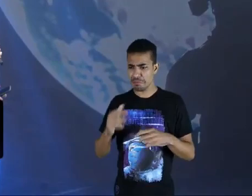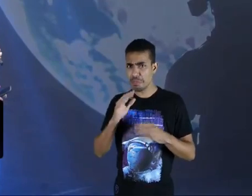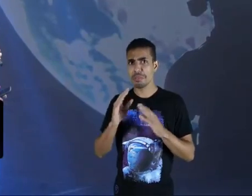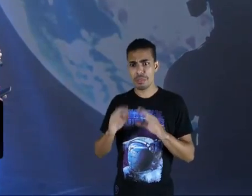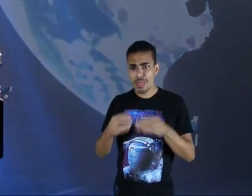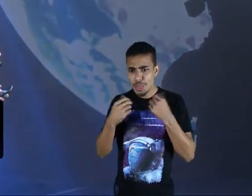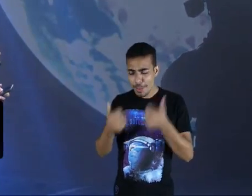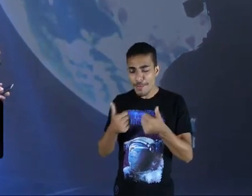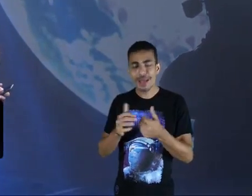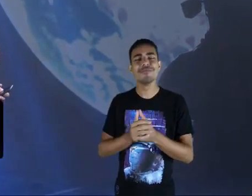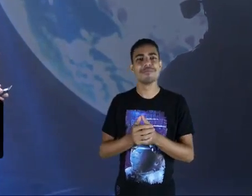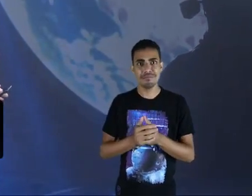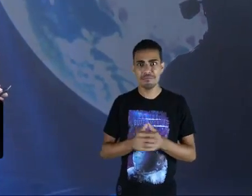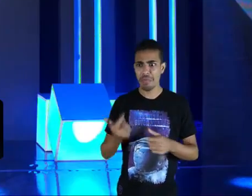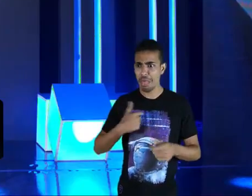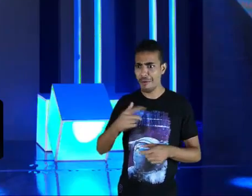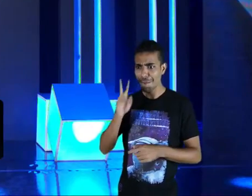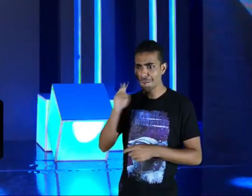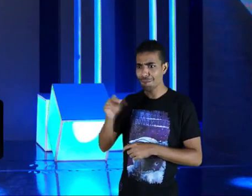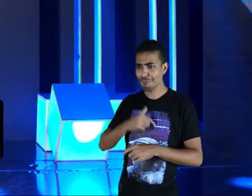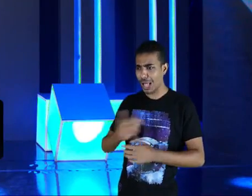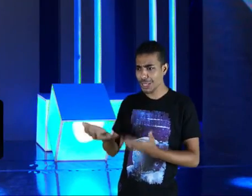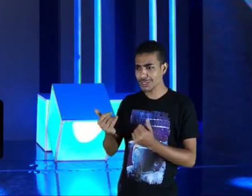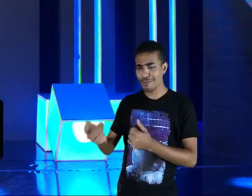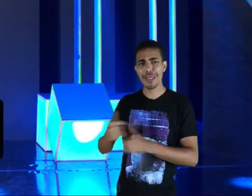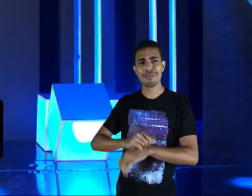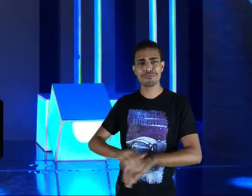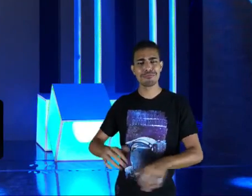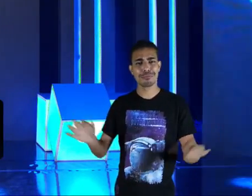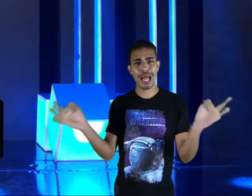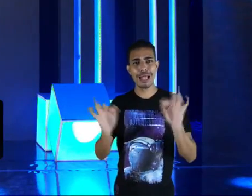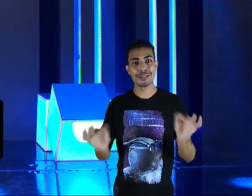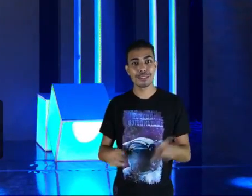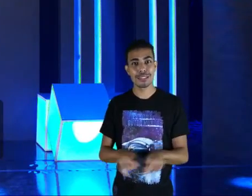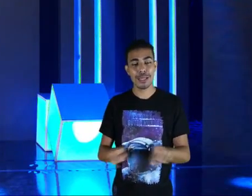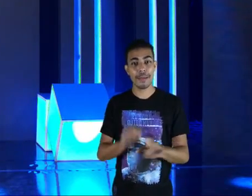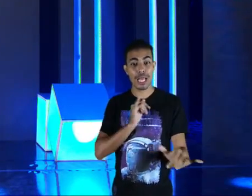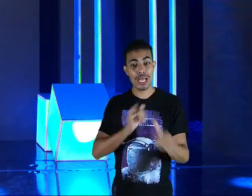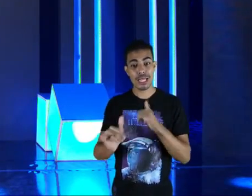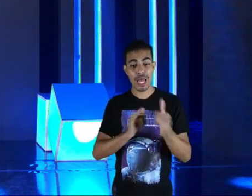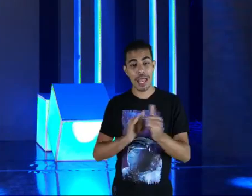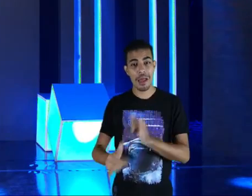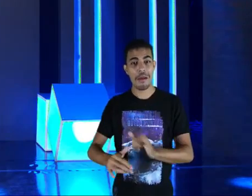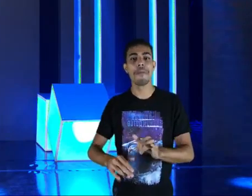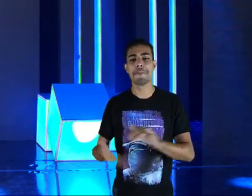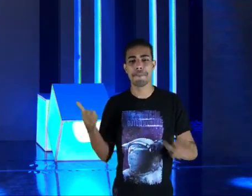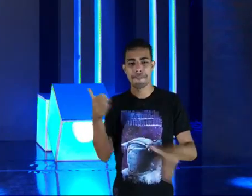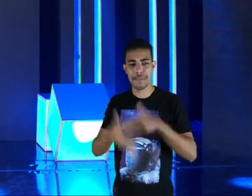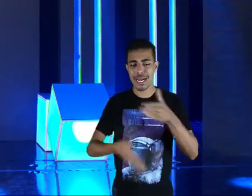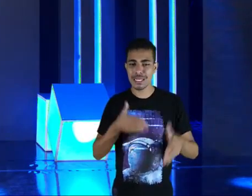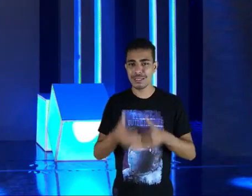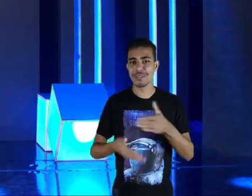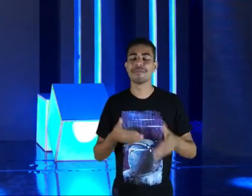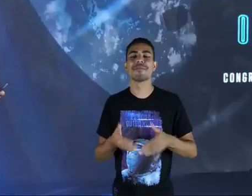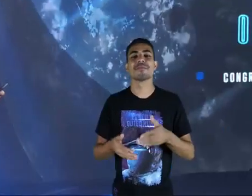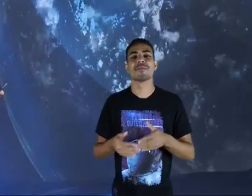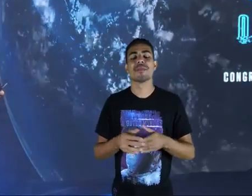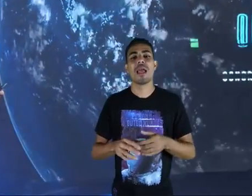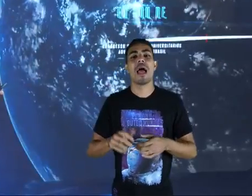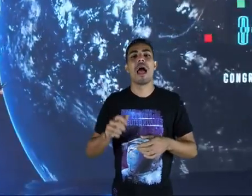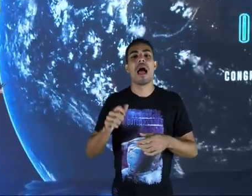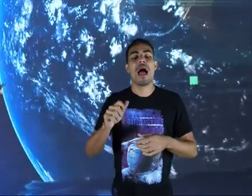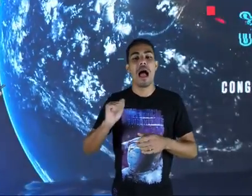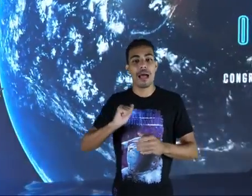está alegre, feliz e fazendo festa por aí e também na internet aí, participando. Adventistas